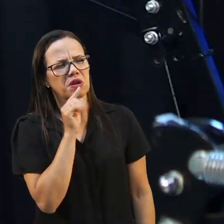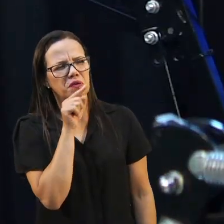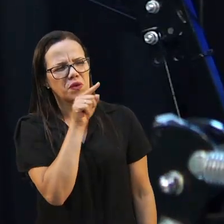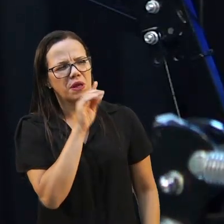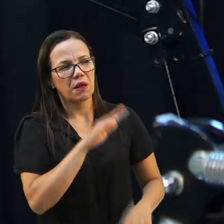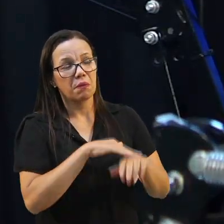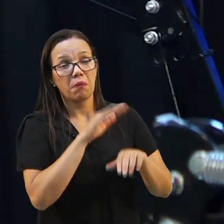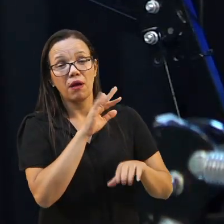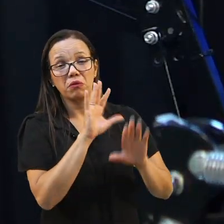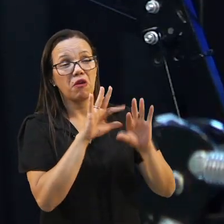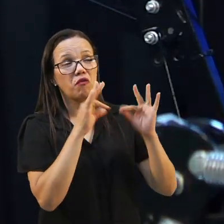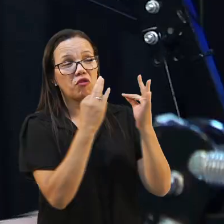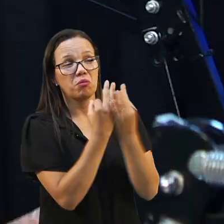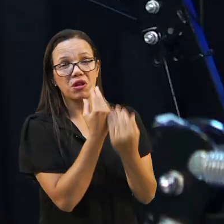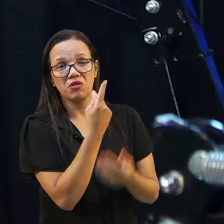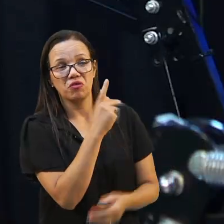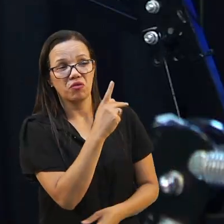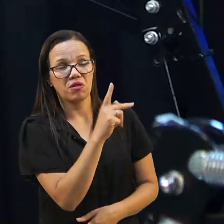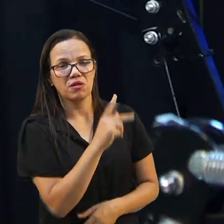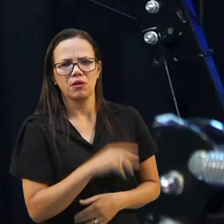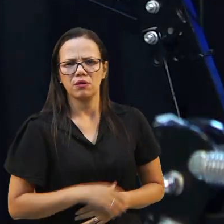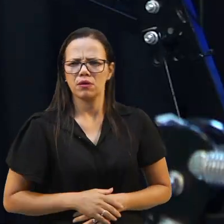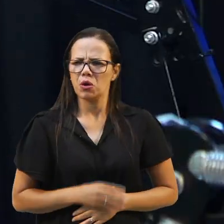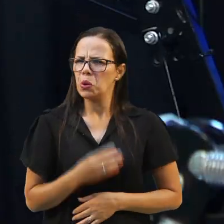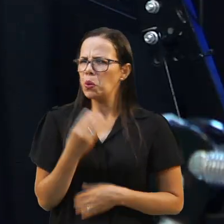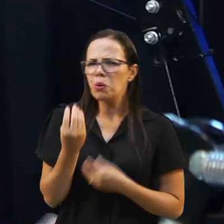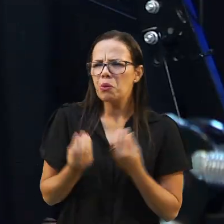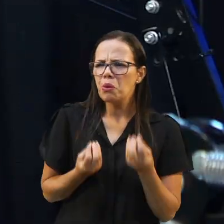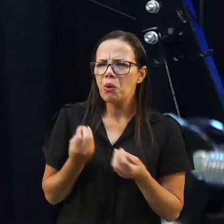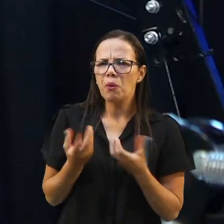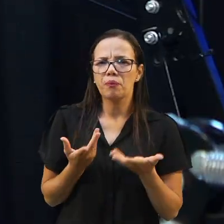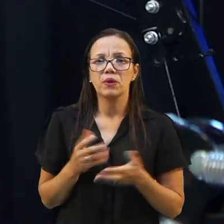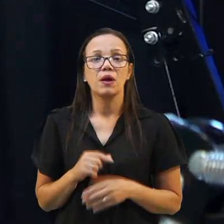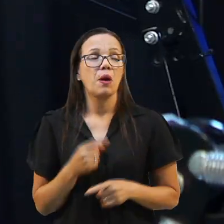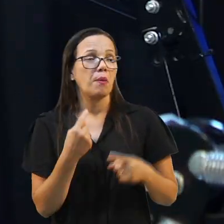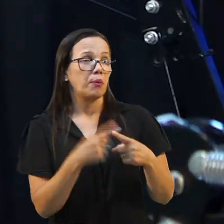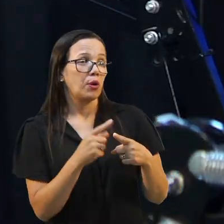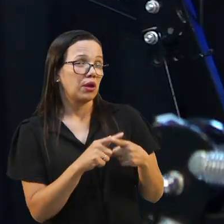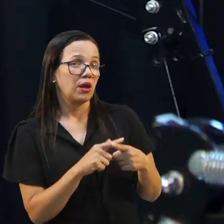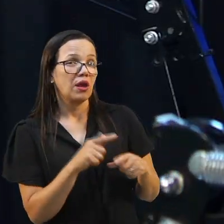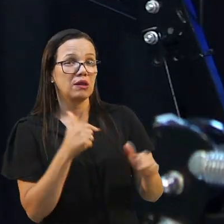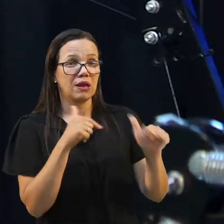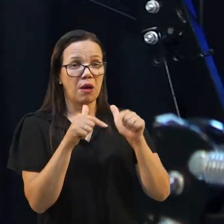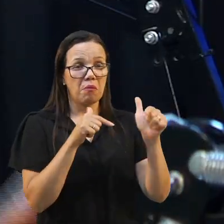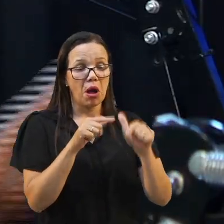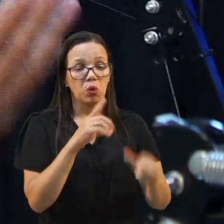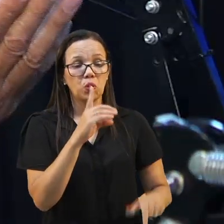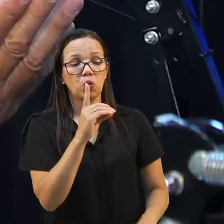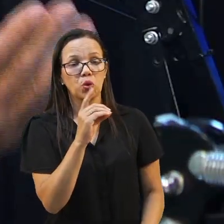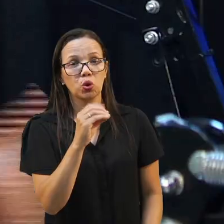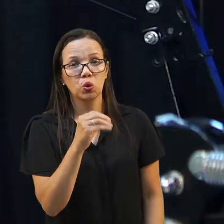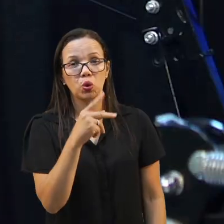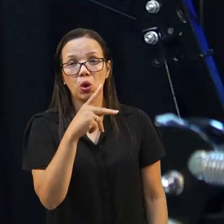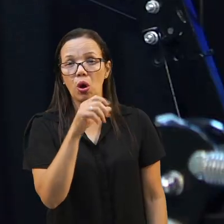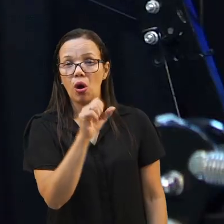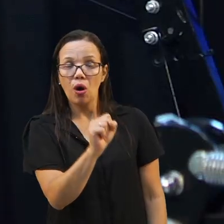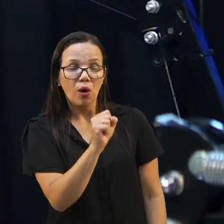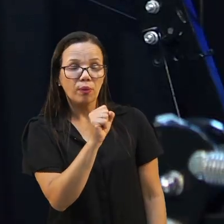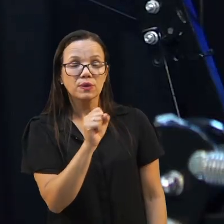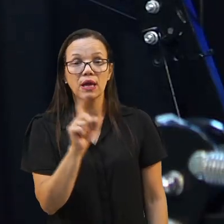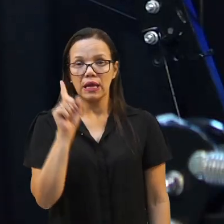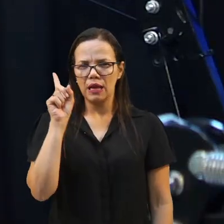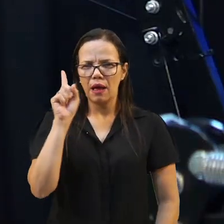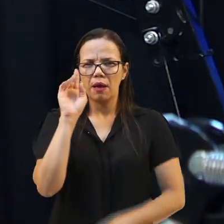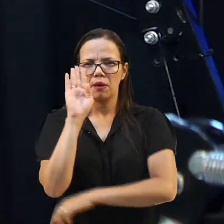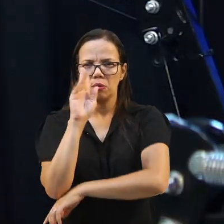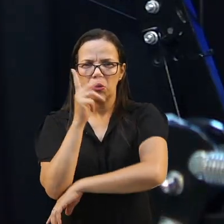família de vocês. Mas como, né? Não, porque eu sou agente do DOPS e tal. E o DOPS lá em